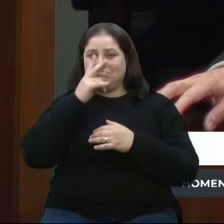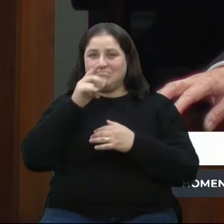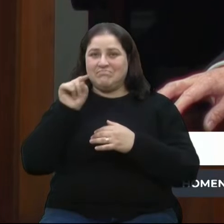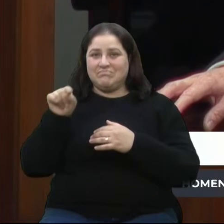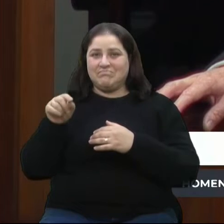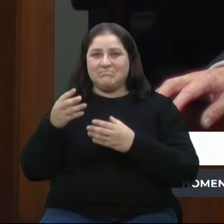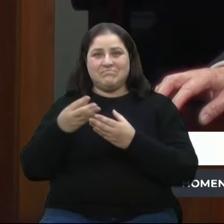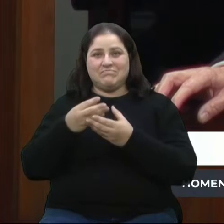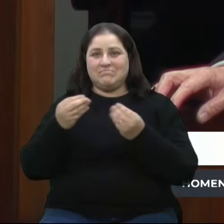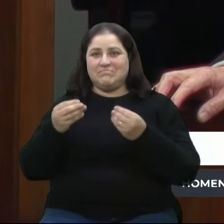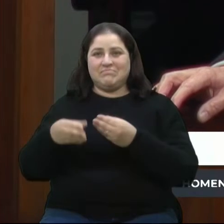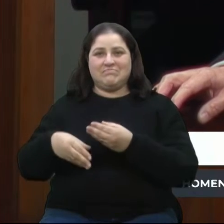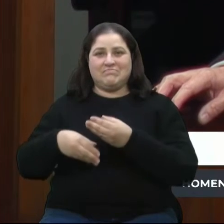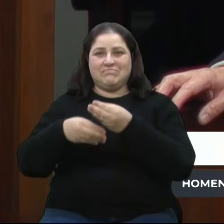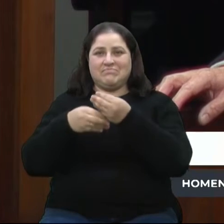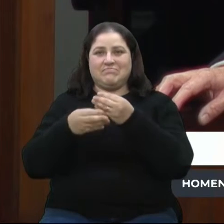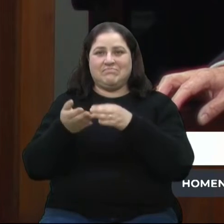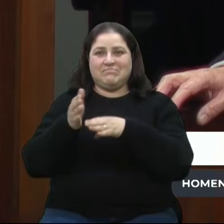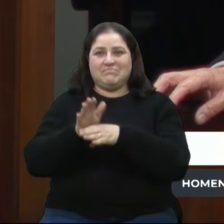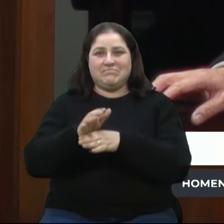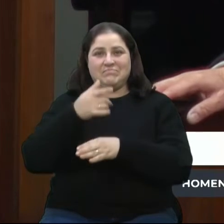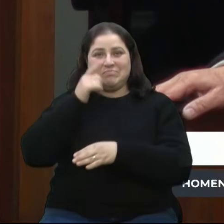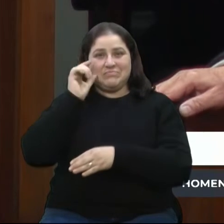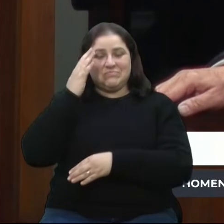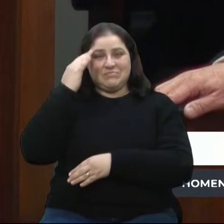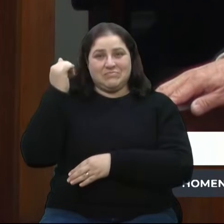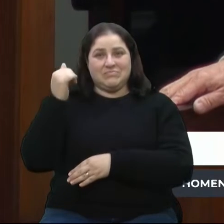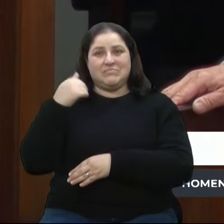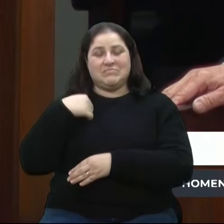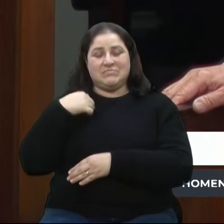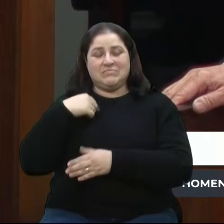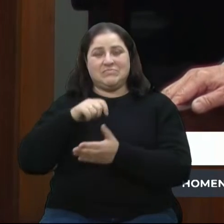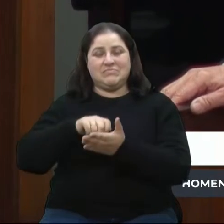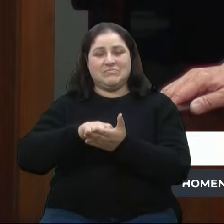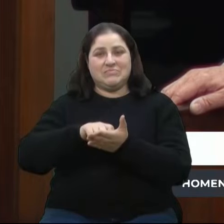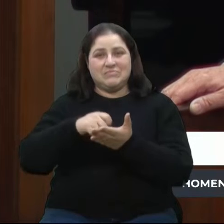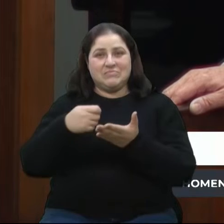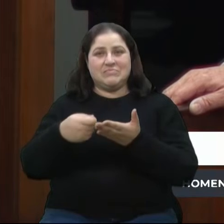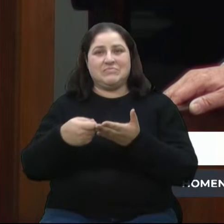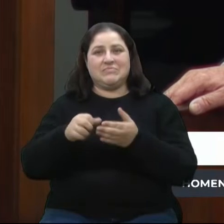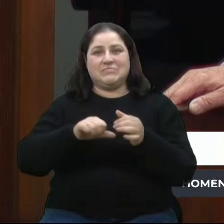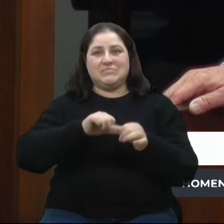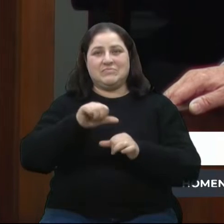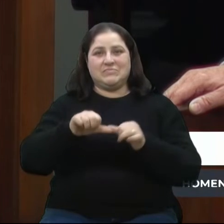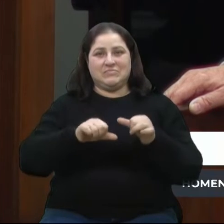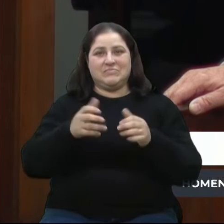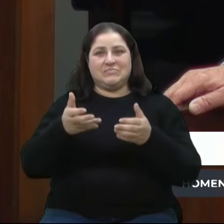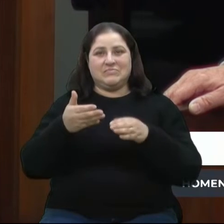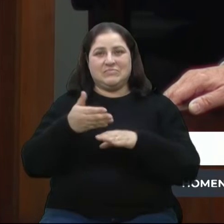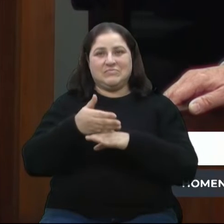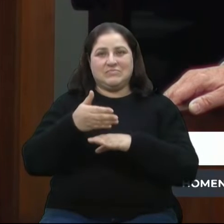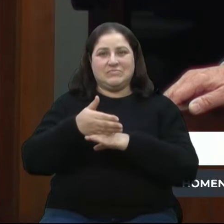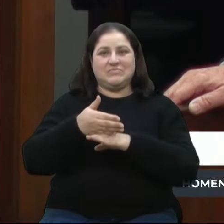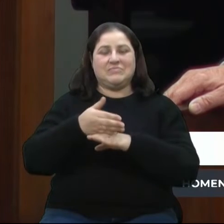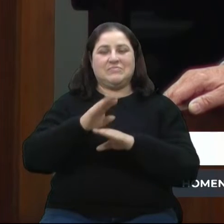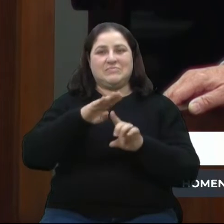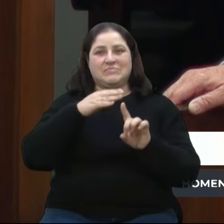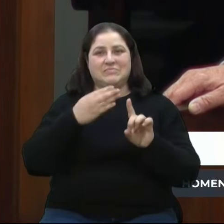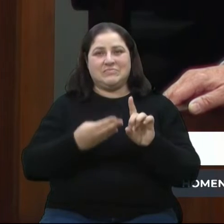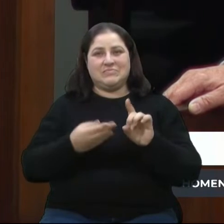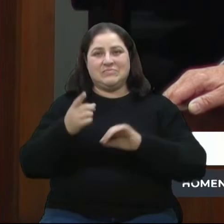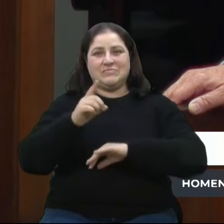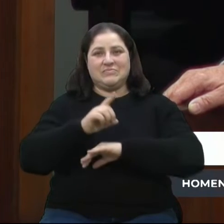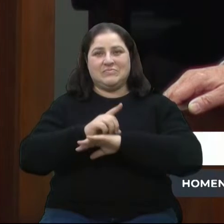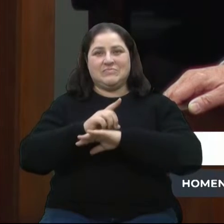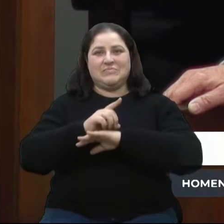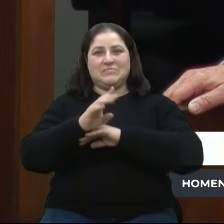Eu, ontem, quando fiquei sabendo, fiz questão de alterar a minha agenda para estar aqui, tanto pela comemoração do Dia da